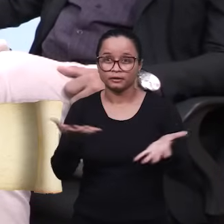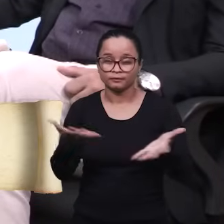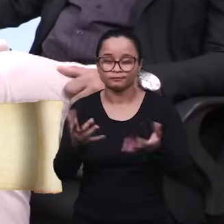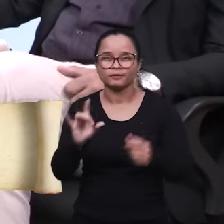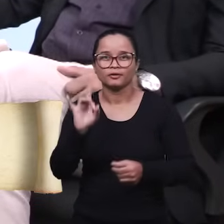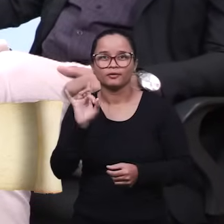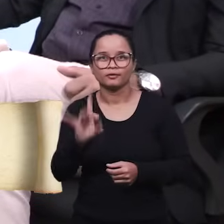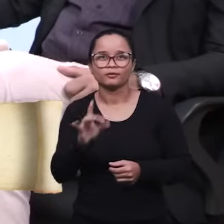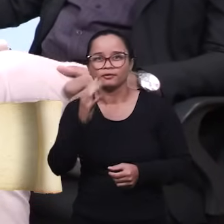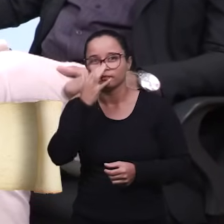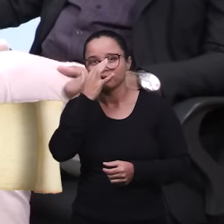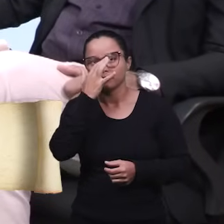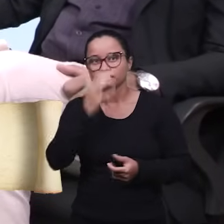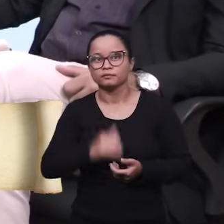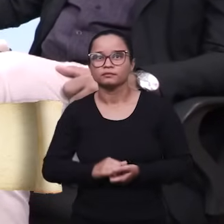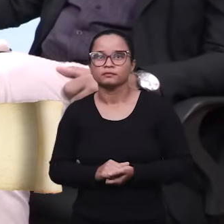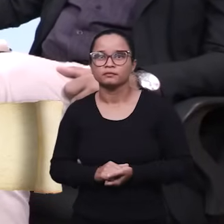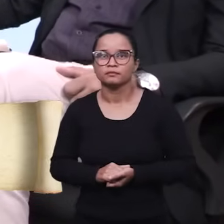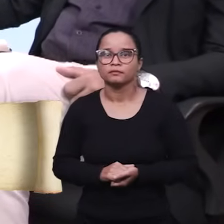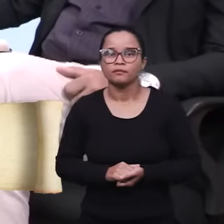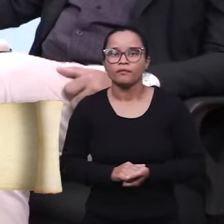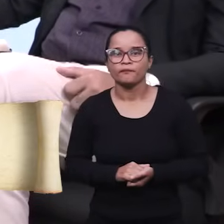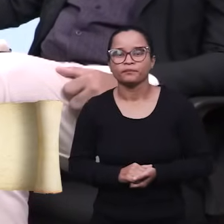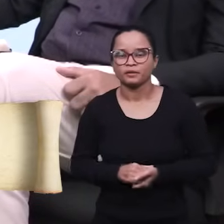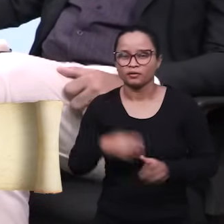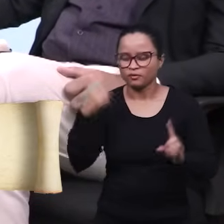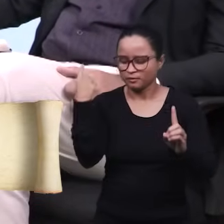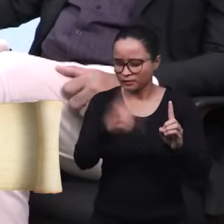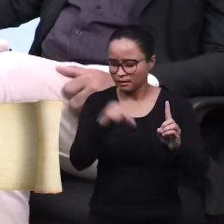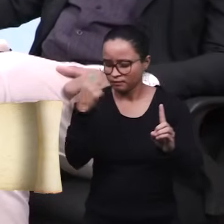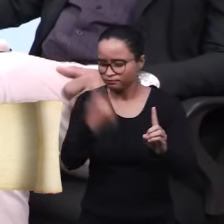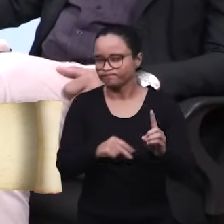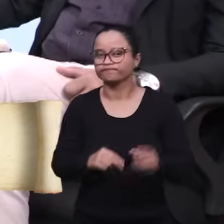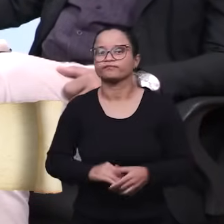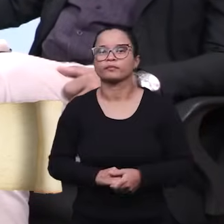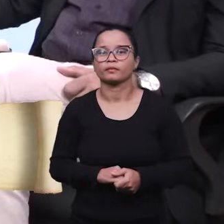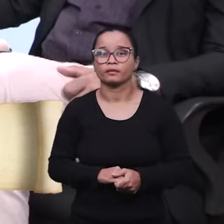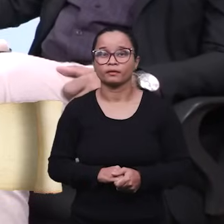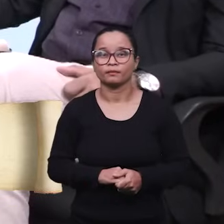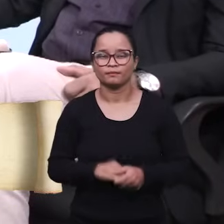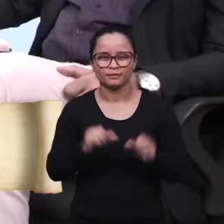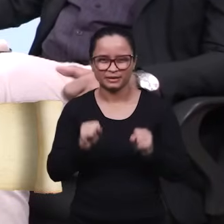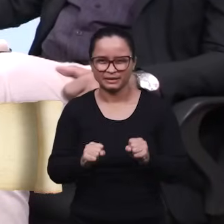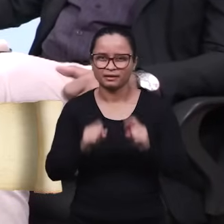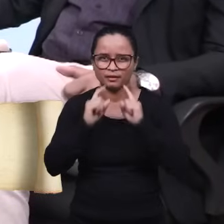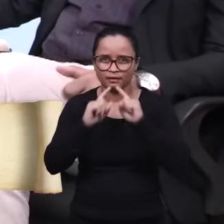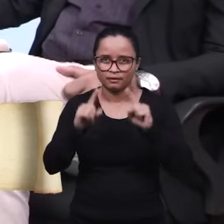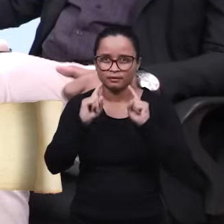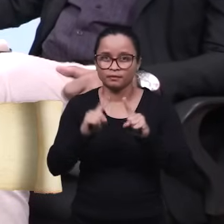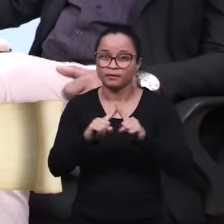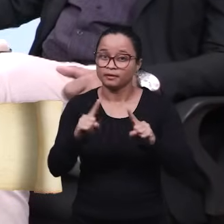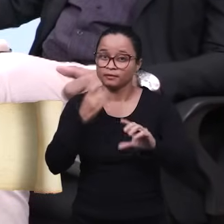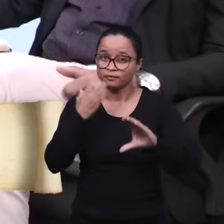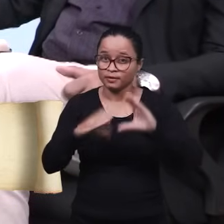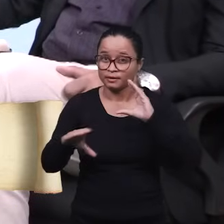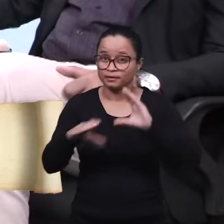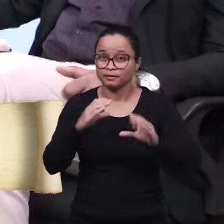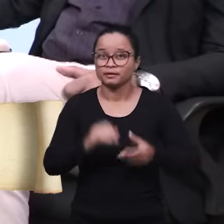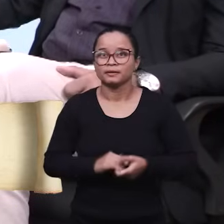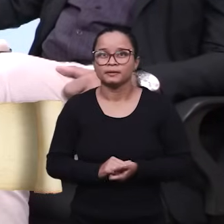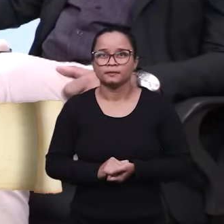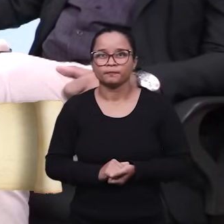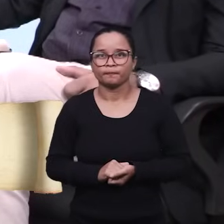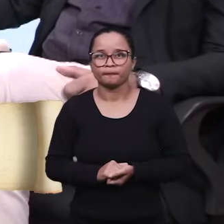comentário. Falasse ali que eles foram açoitados, podiam ter reclamado, mas estavam cantando. Mas